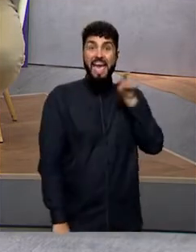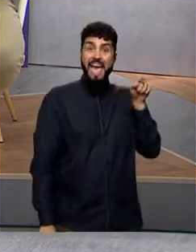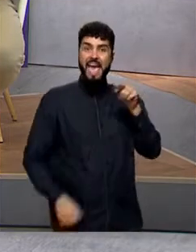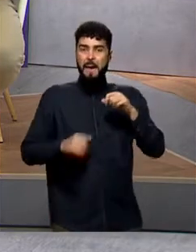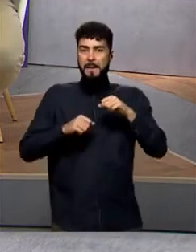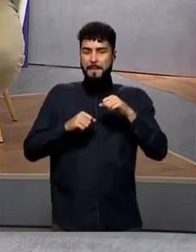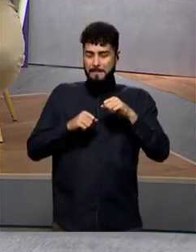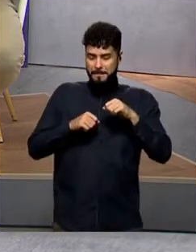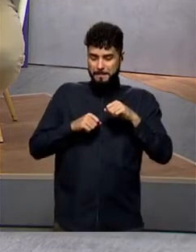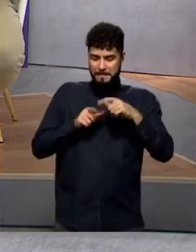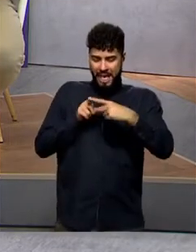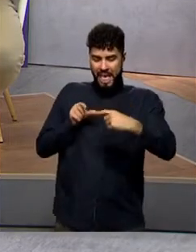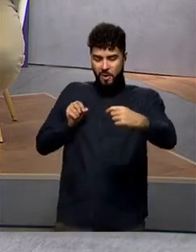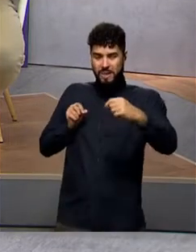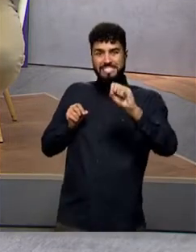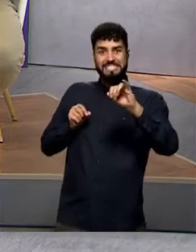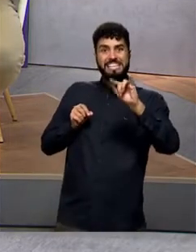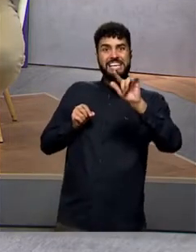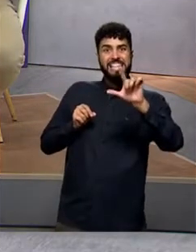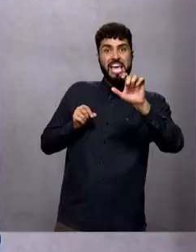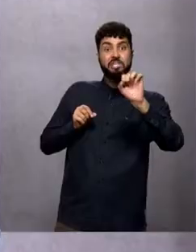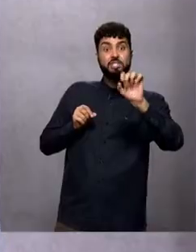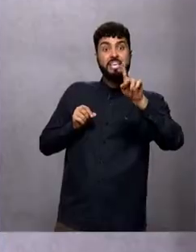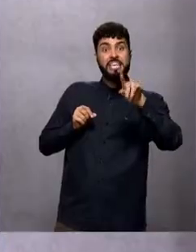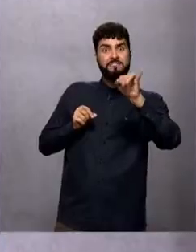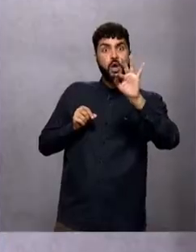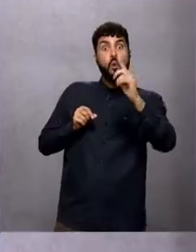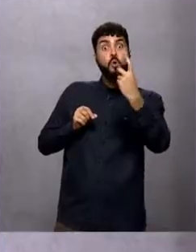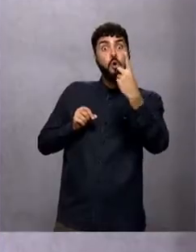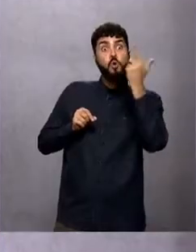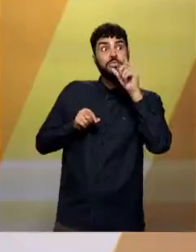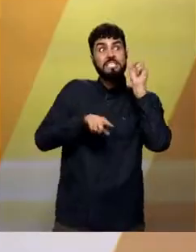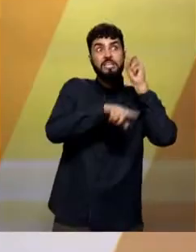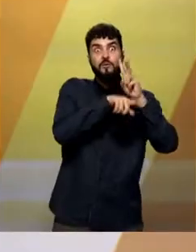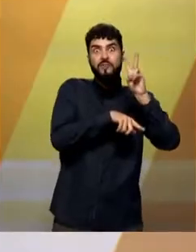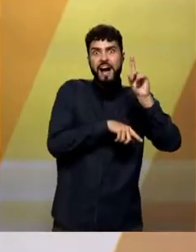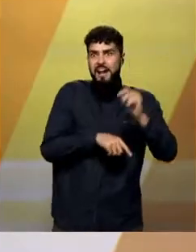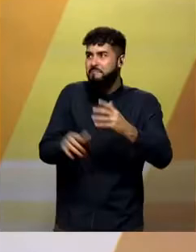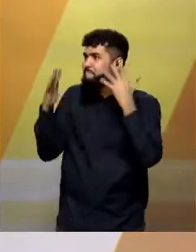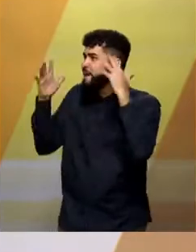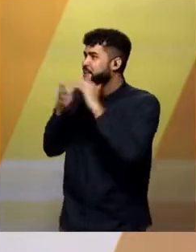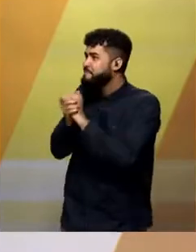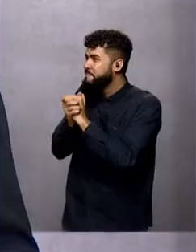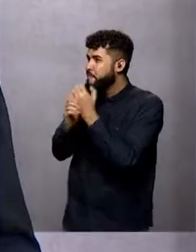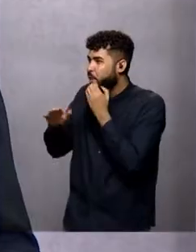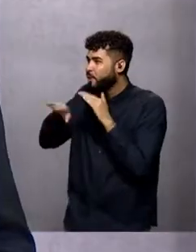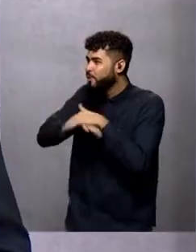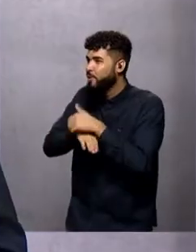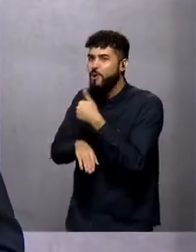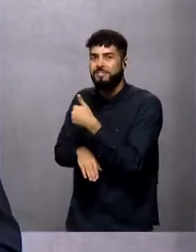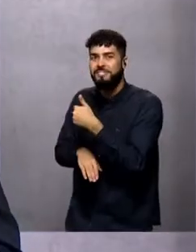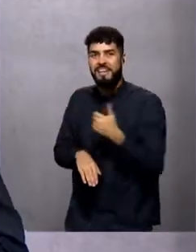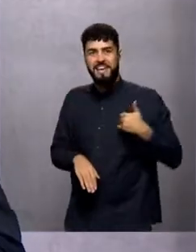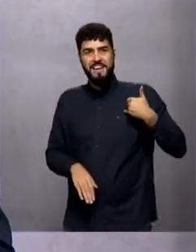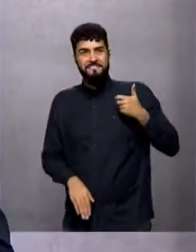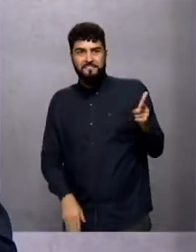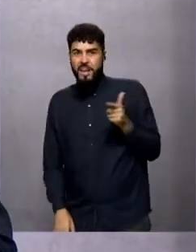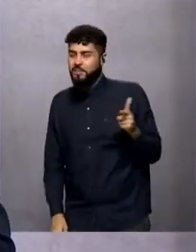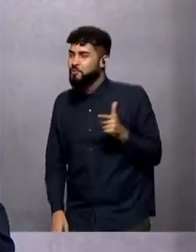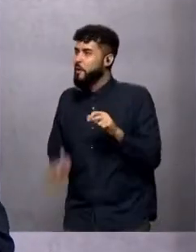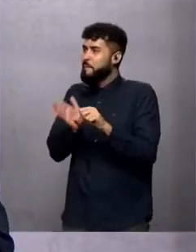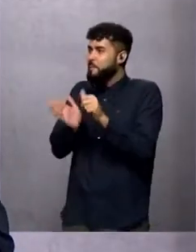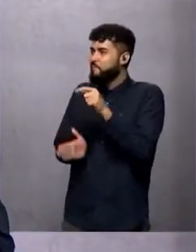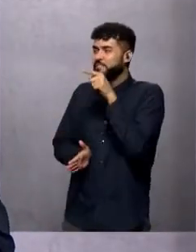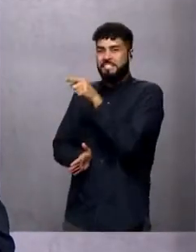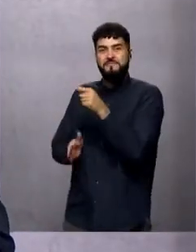foi o único a carimbar o passaporte Parabéns Lucas Boa noite 22 anos estou a